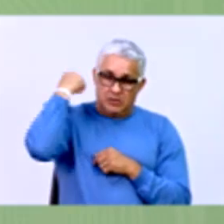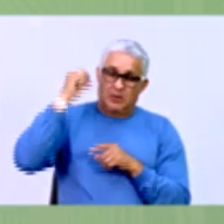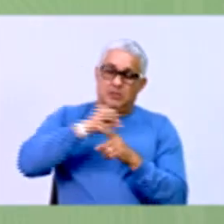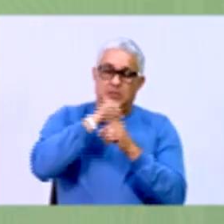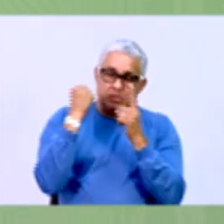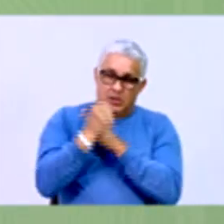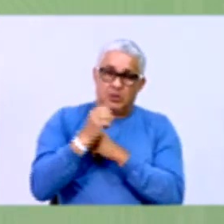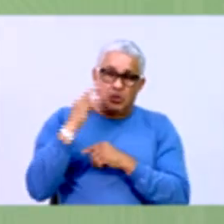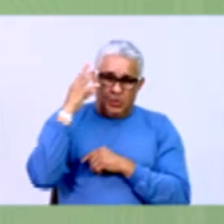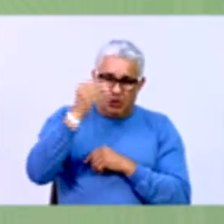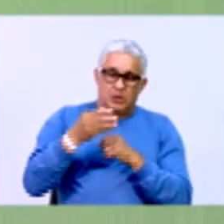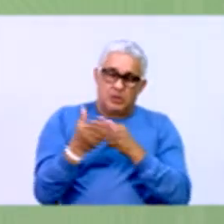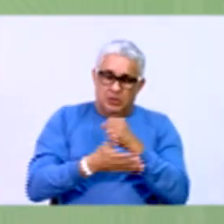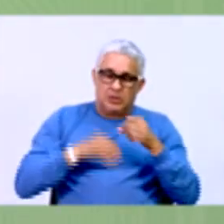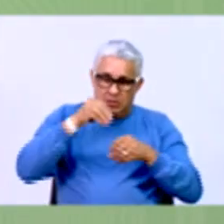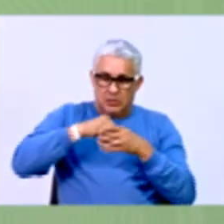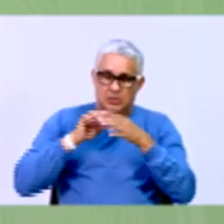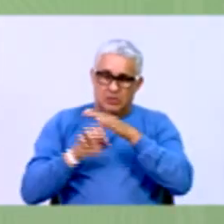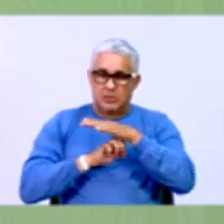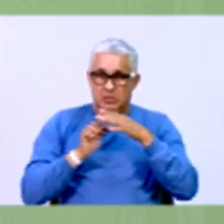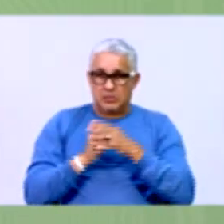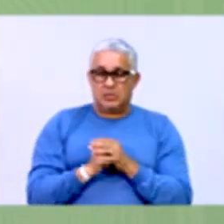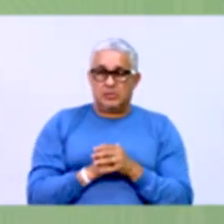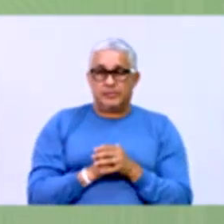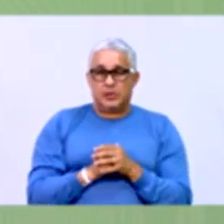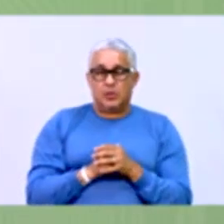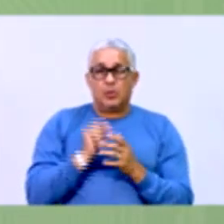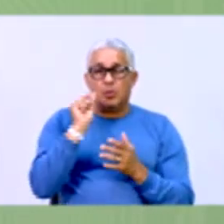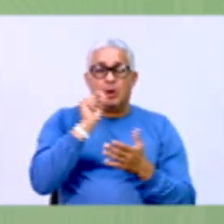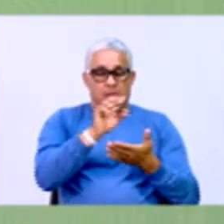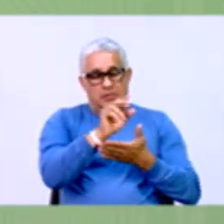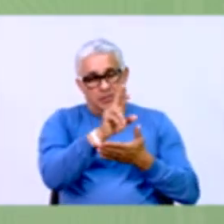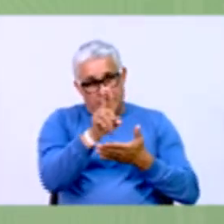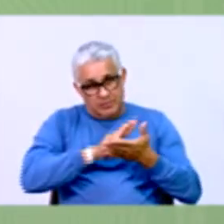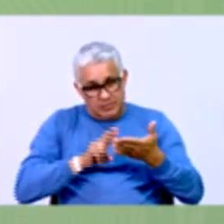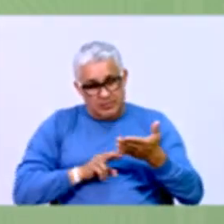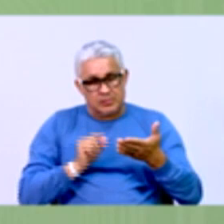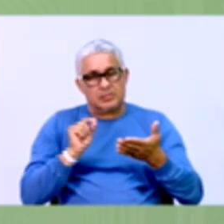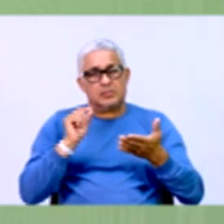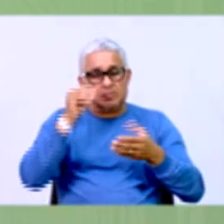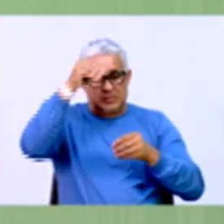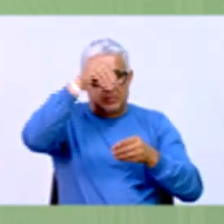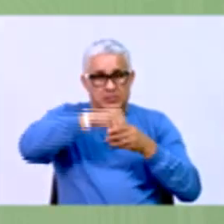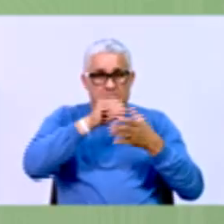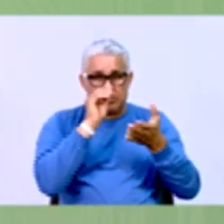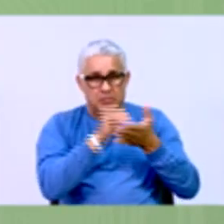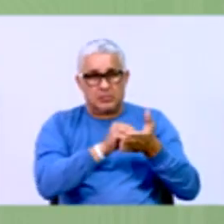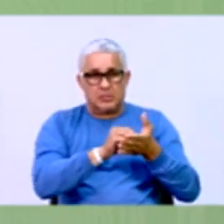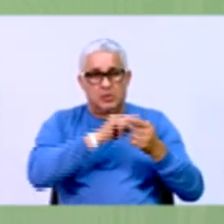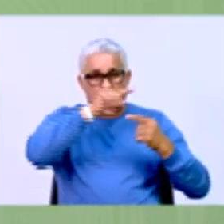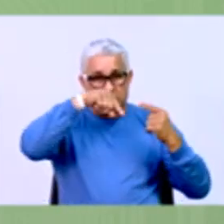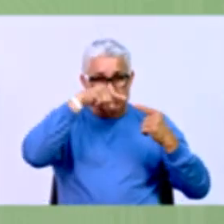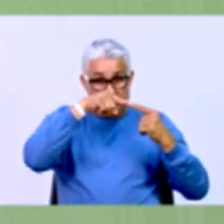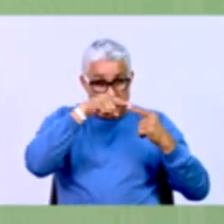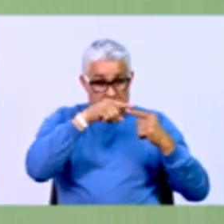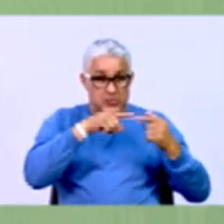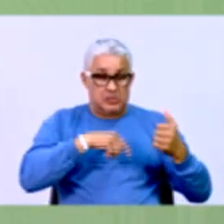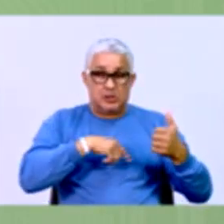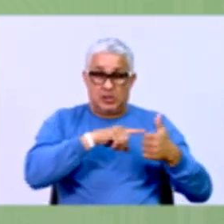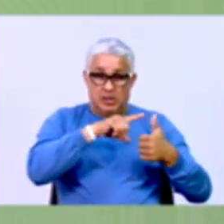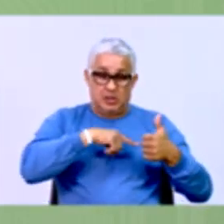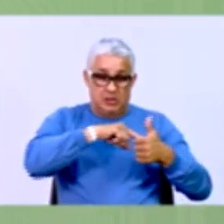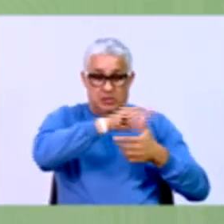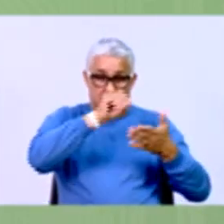sociedade, nas empresas. Então, ela vai gerar um relatório. O que vai constar nesse relatório? Os objetivos, né, que a gente